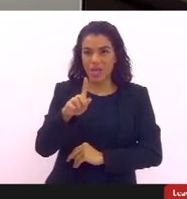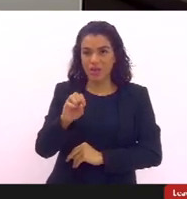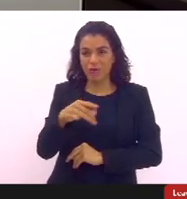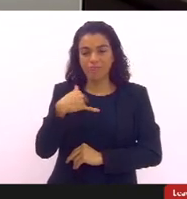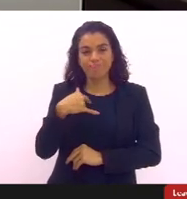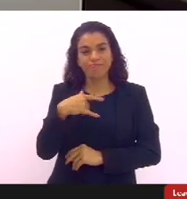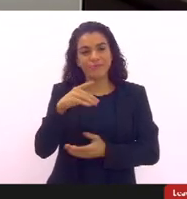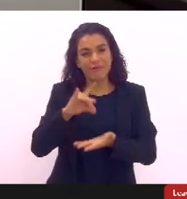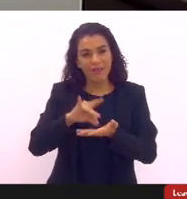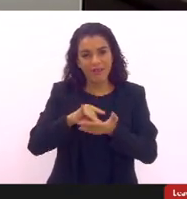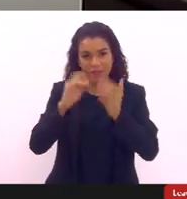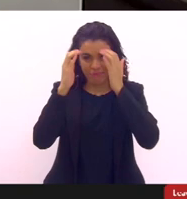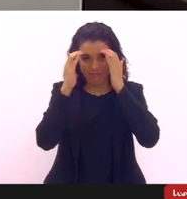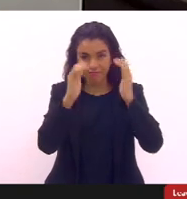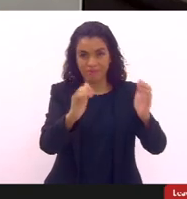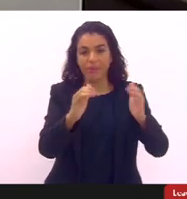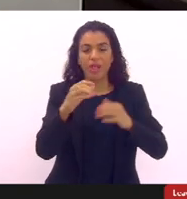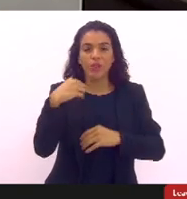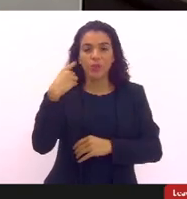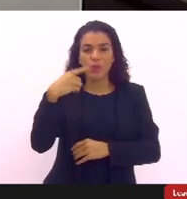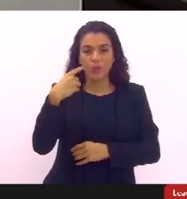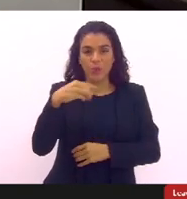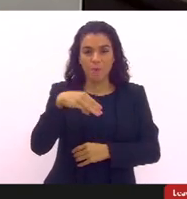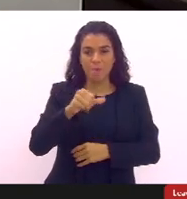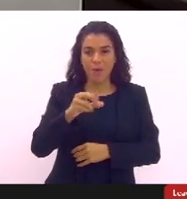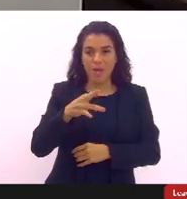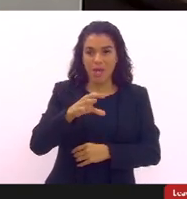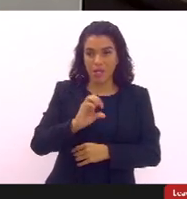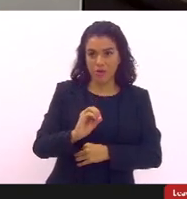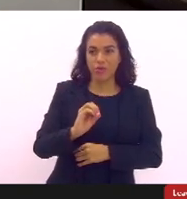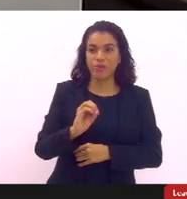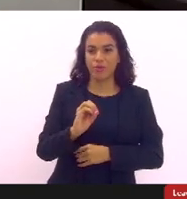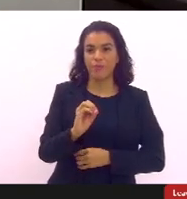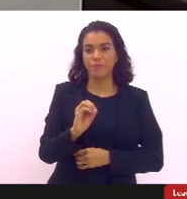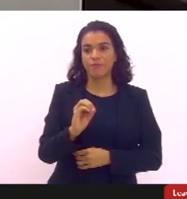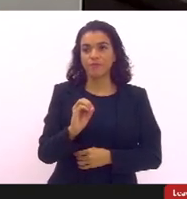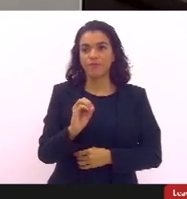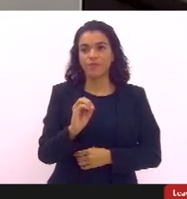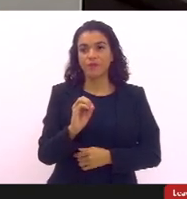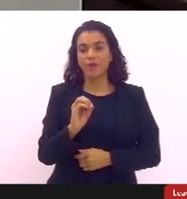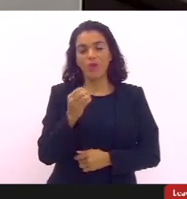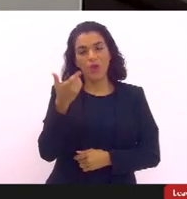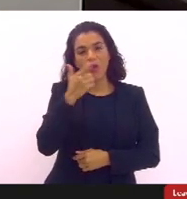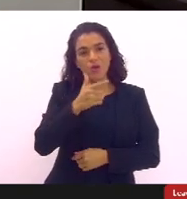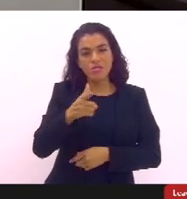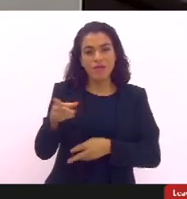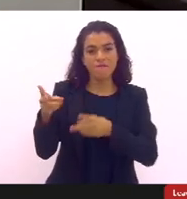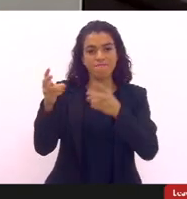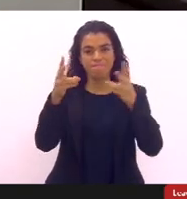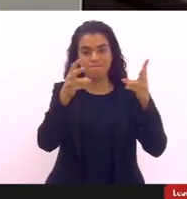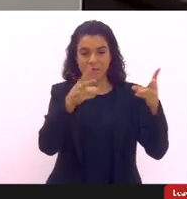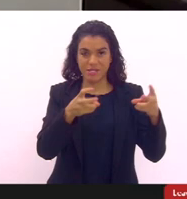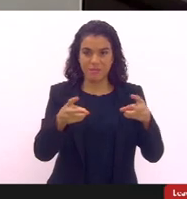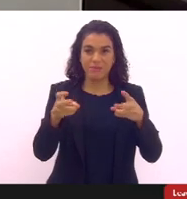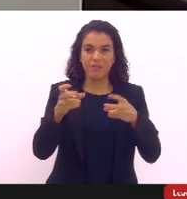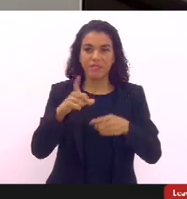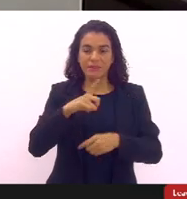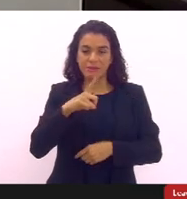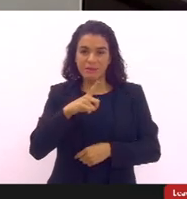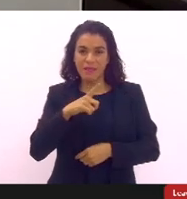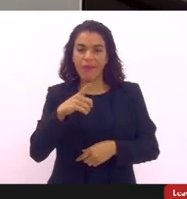todo respeito ao doutor Mário e a gente consegue ver que tem uma tentativa aí